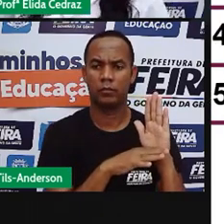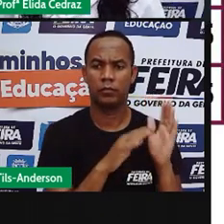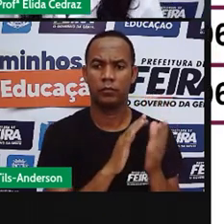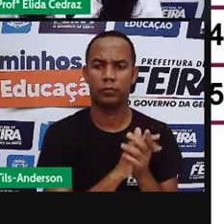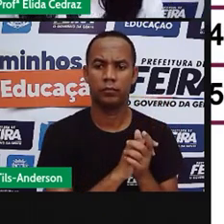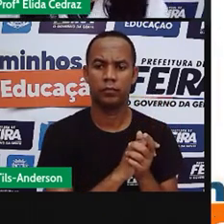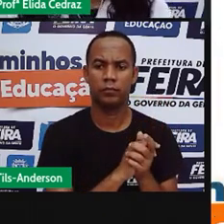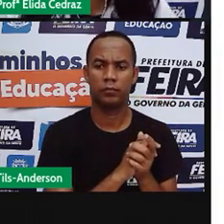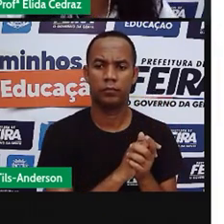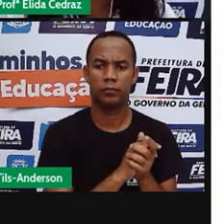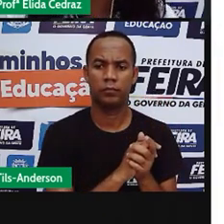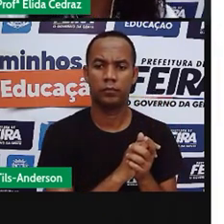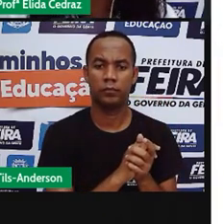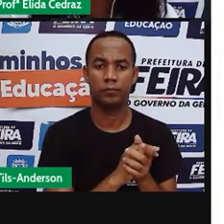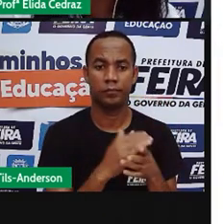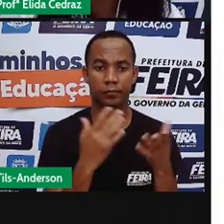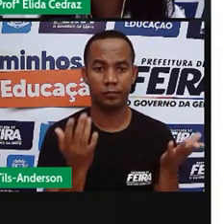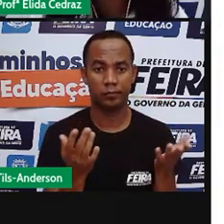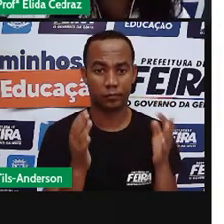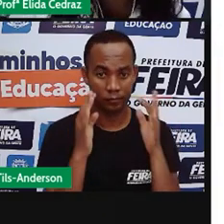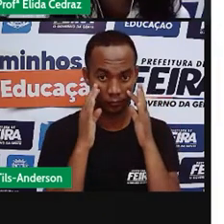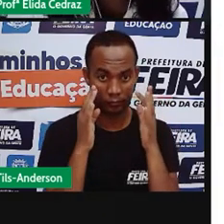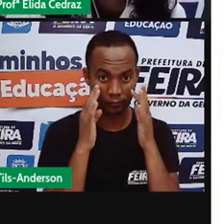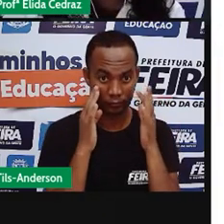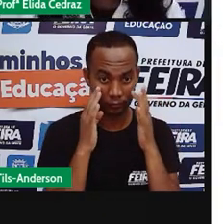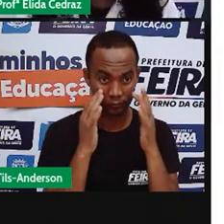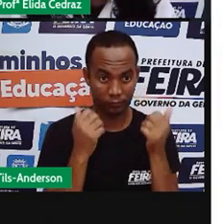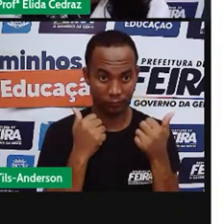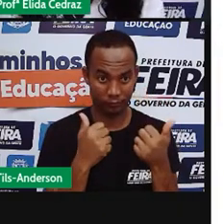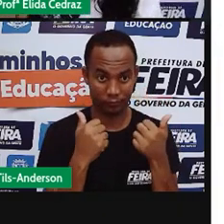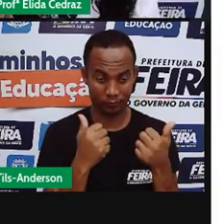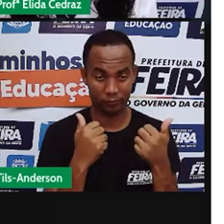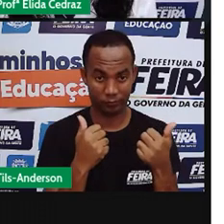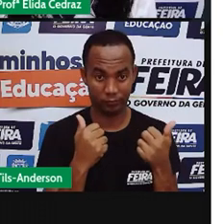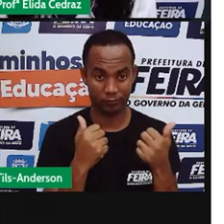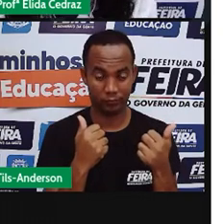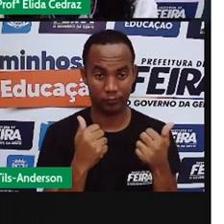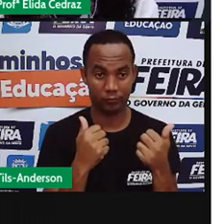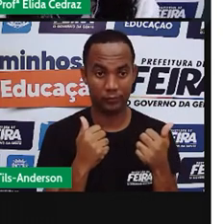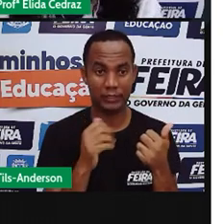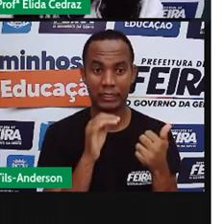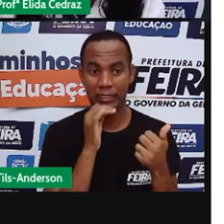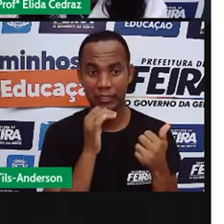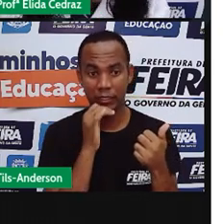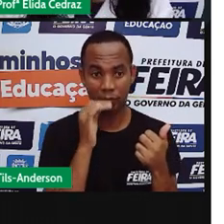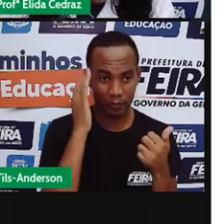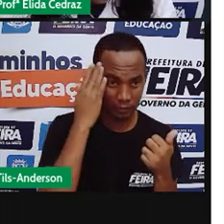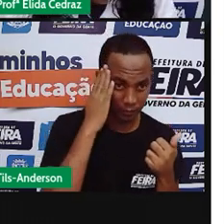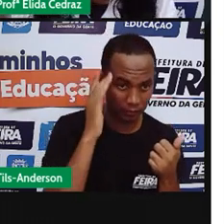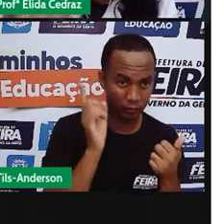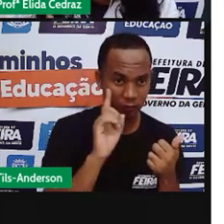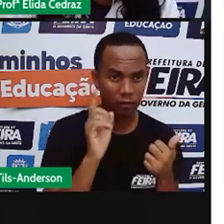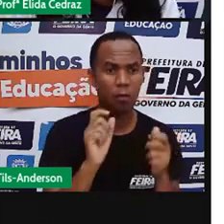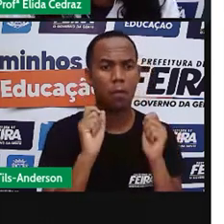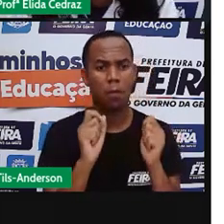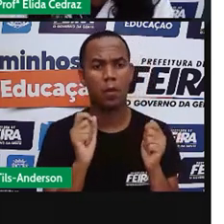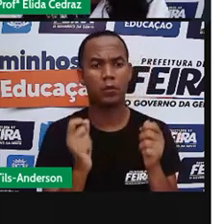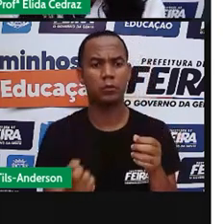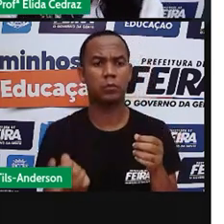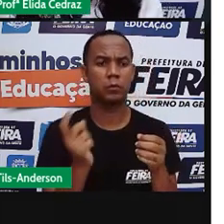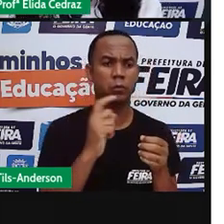Bom, eu espero que você tenha prestado bastante atenção. Caso você tenha dúvida, você pode voltar à